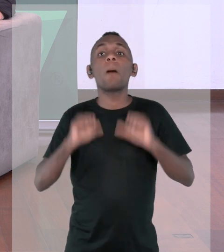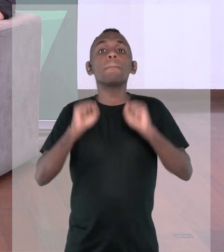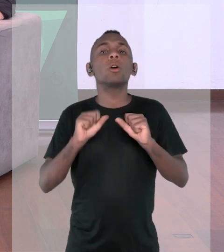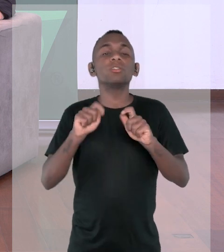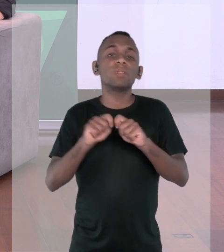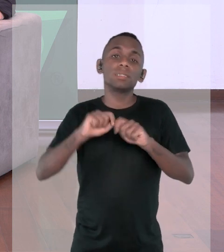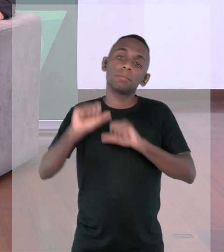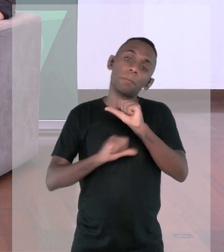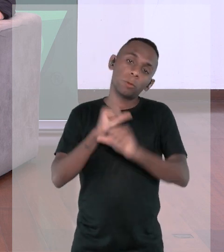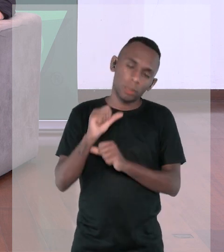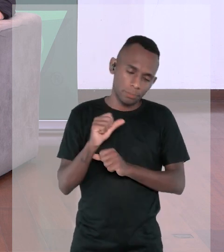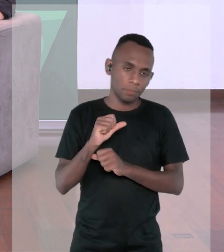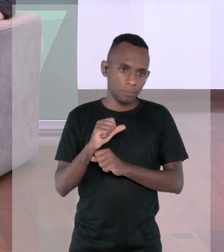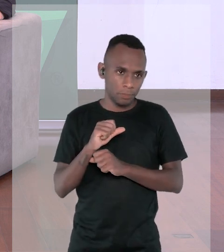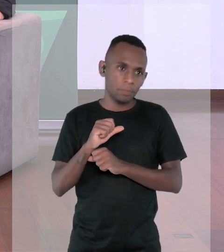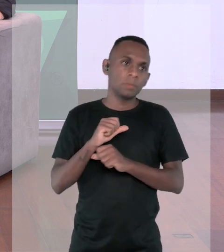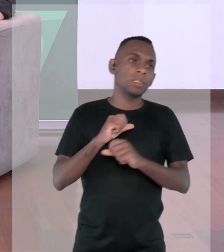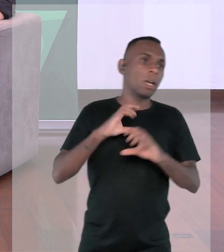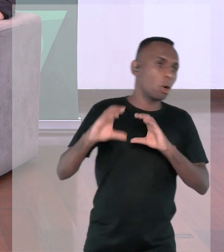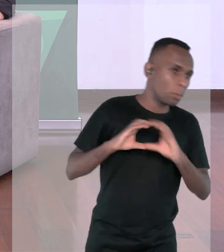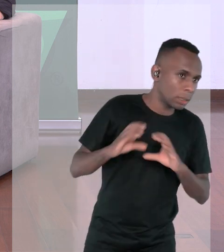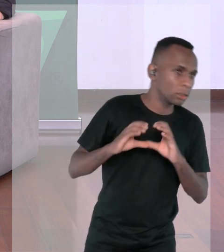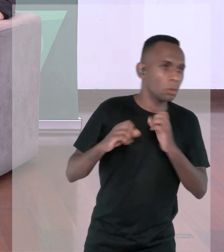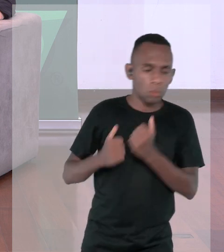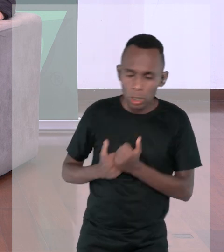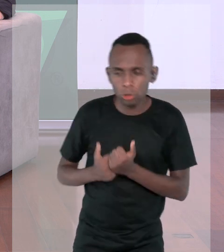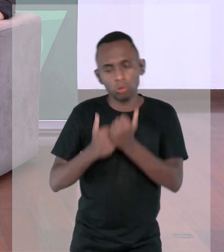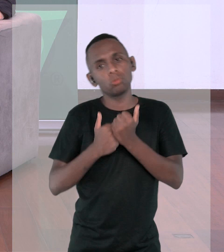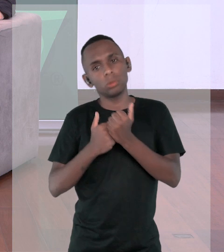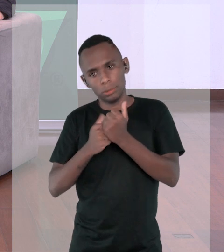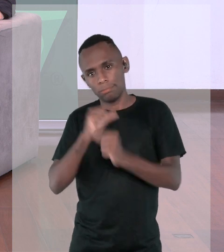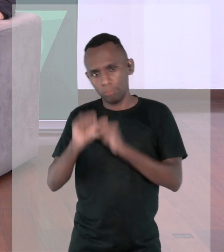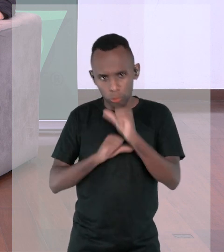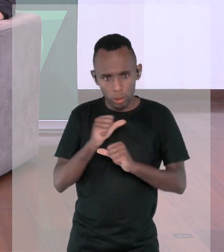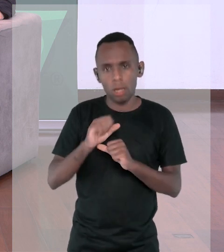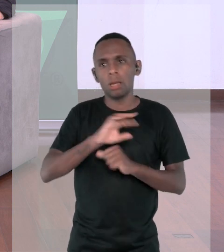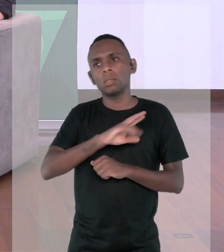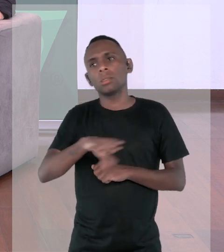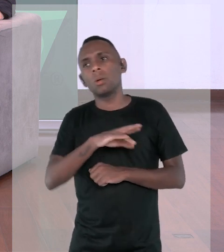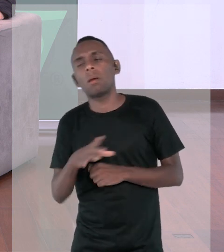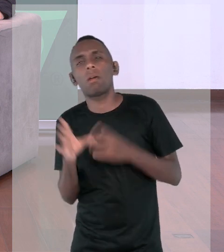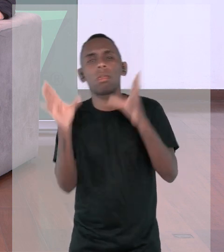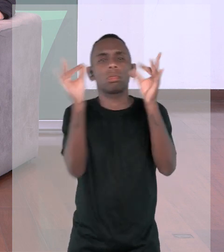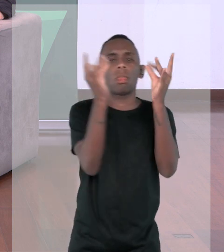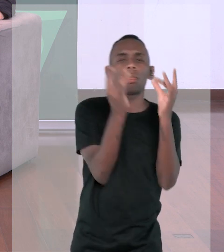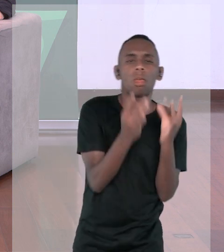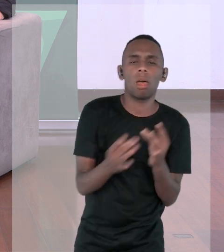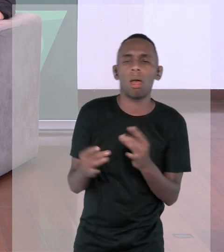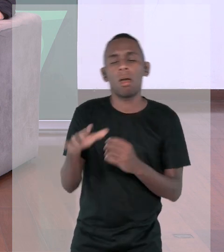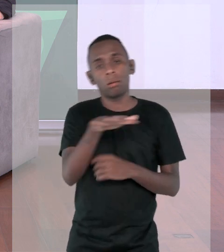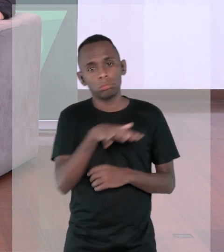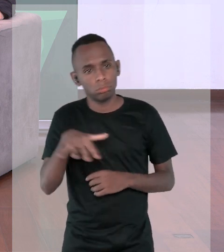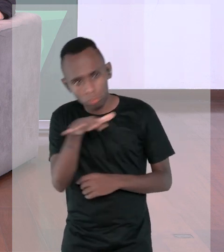para mudar? A comunicação ajuda a mudar esse cenário. Não é enfeitando o ambiente simplesmente,